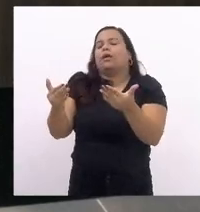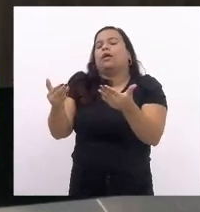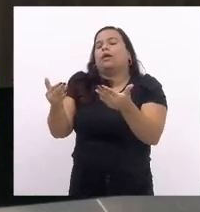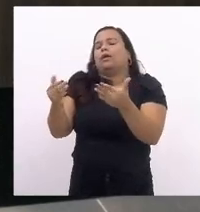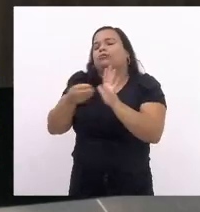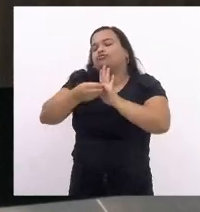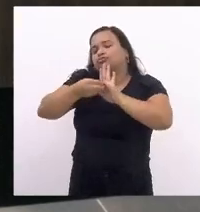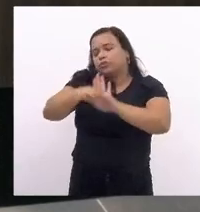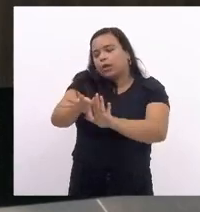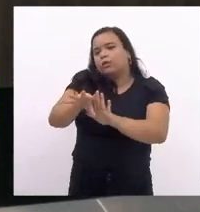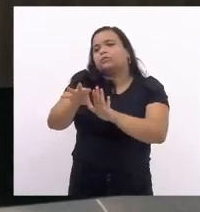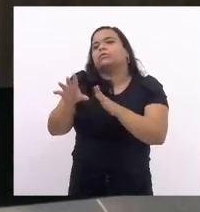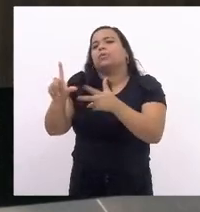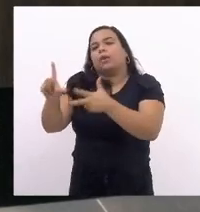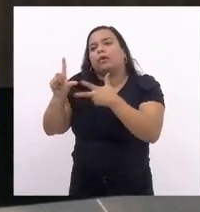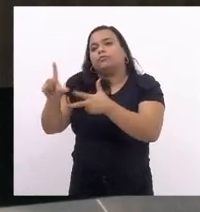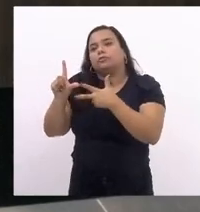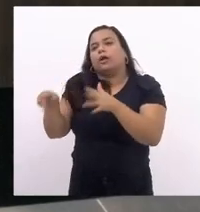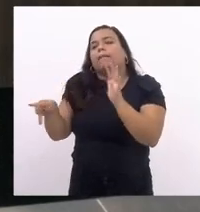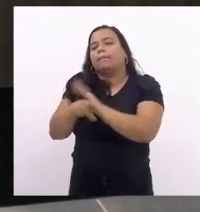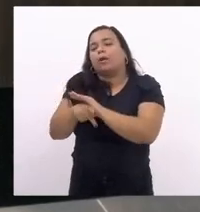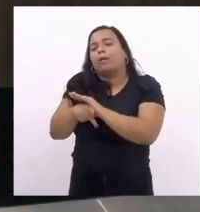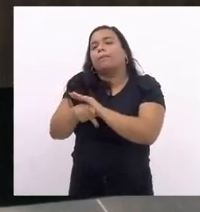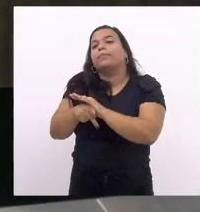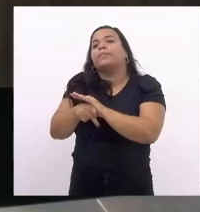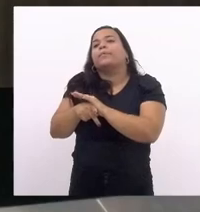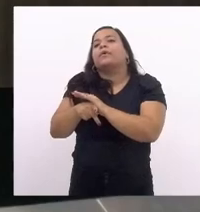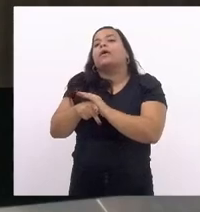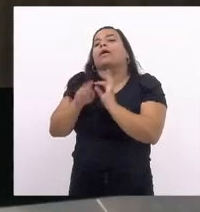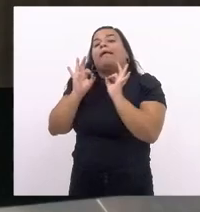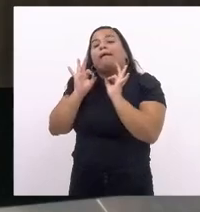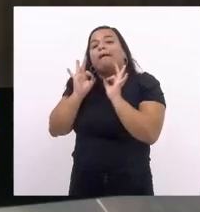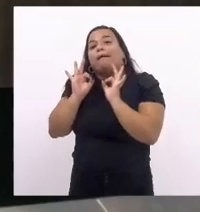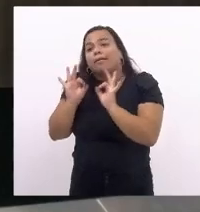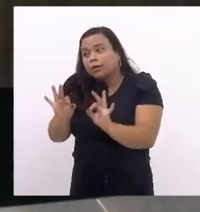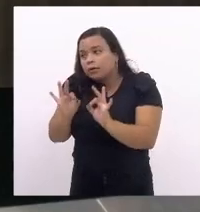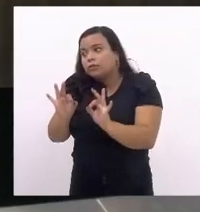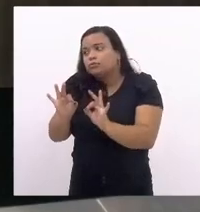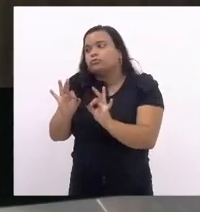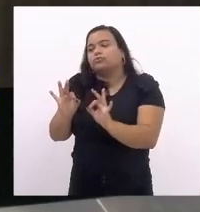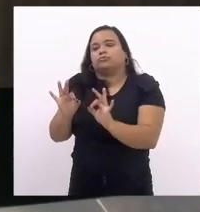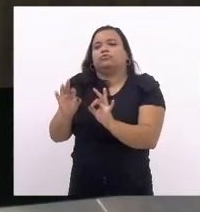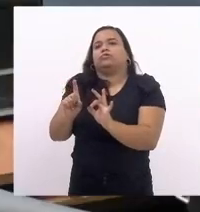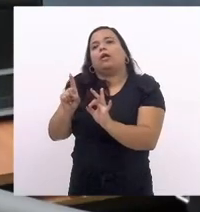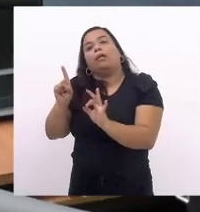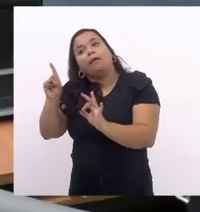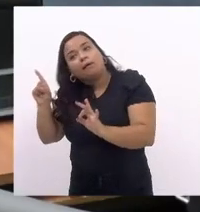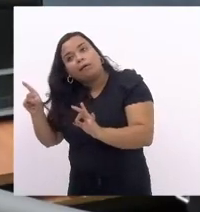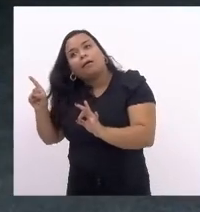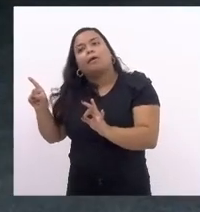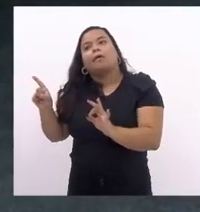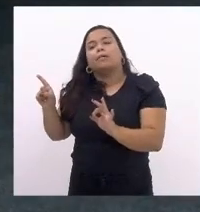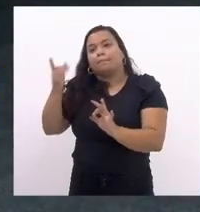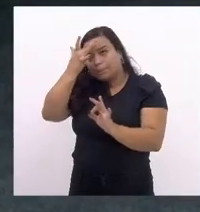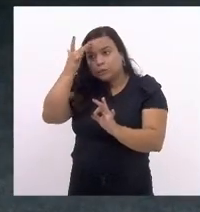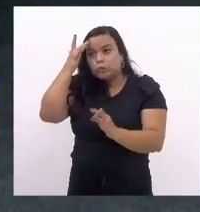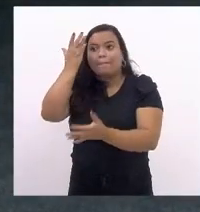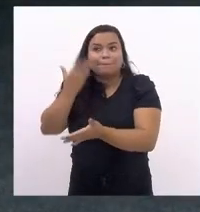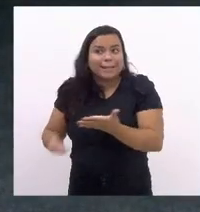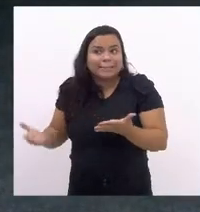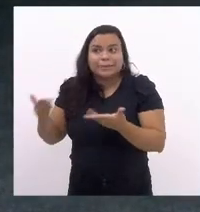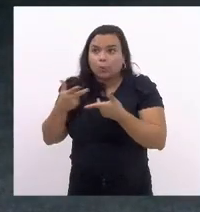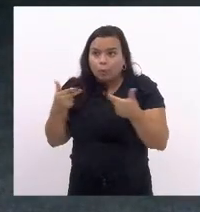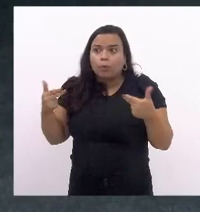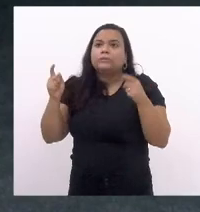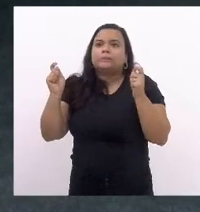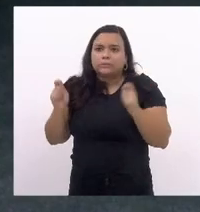que garante que os moradores que perderam seus móveis possam ser atendidos com um